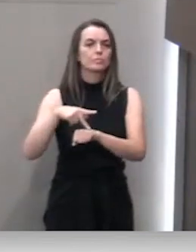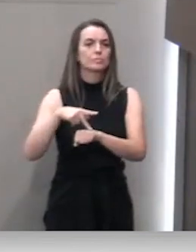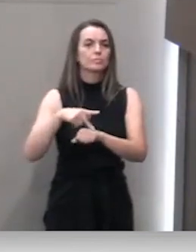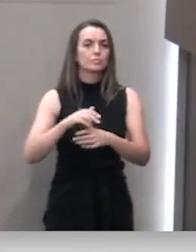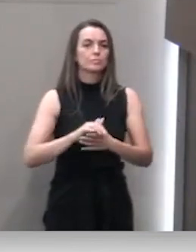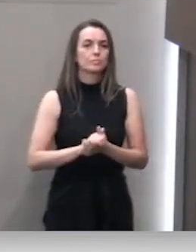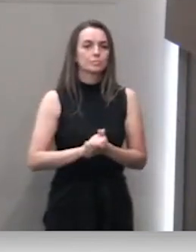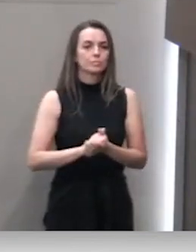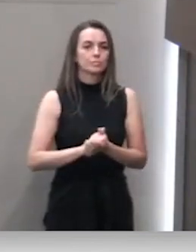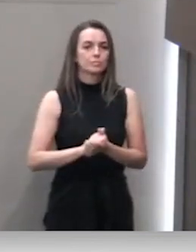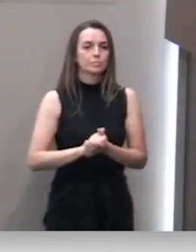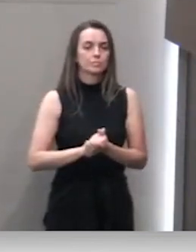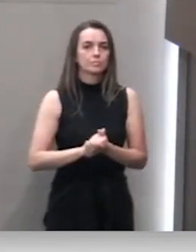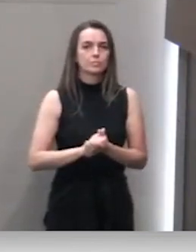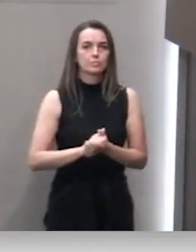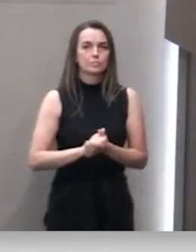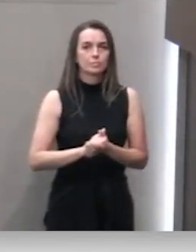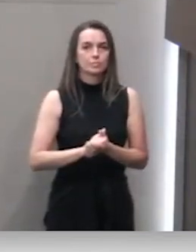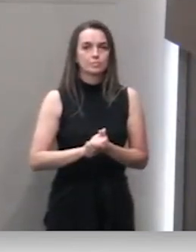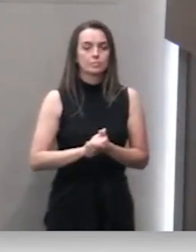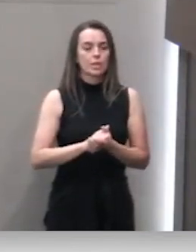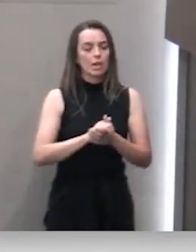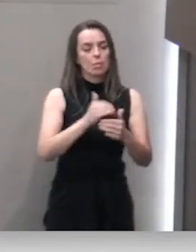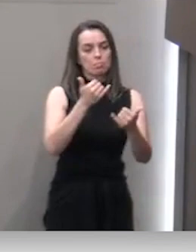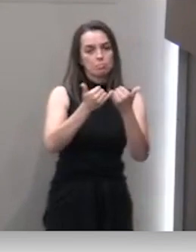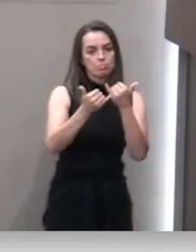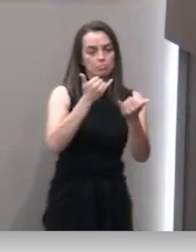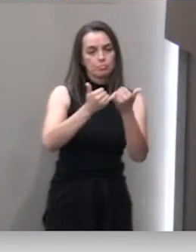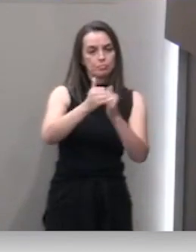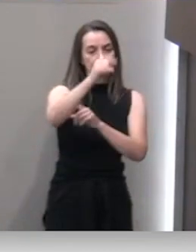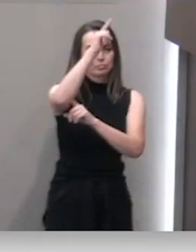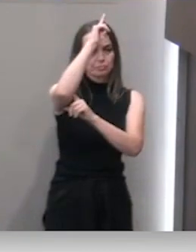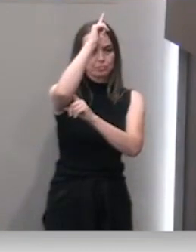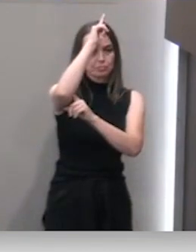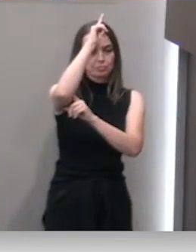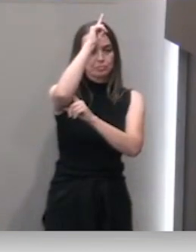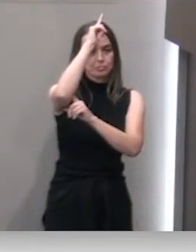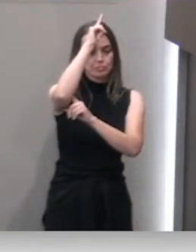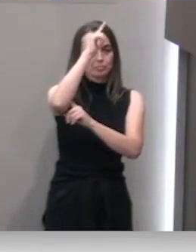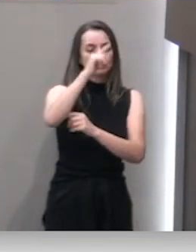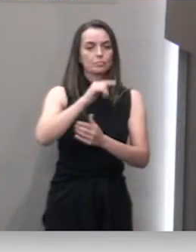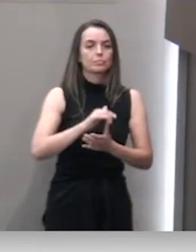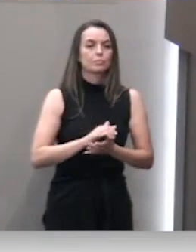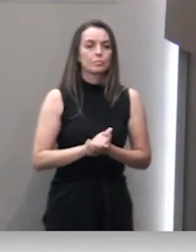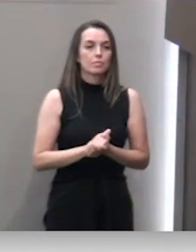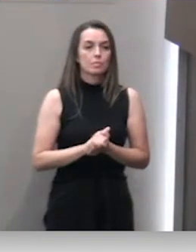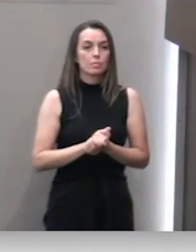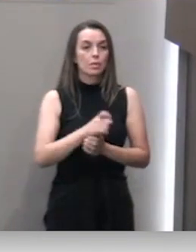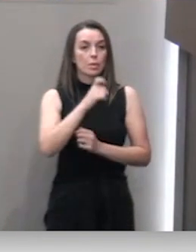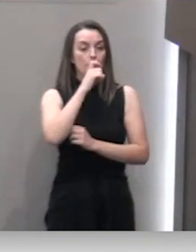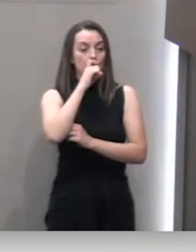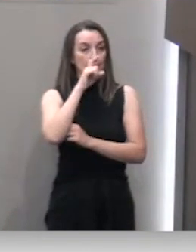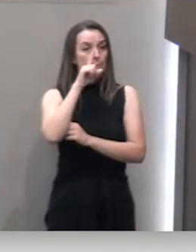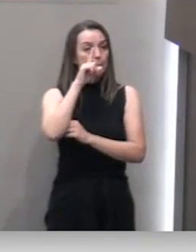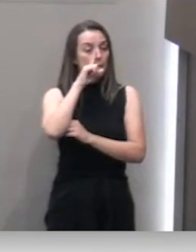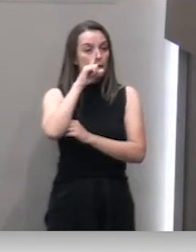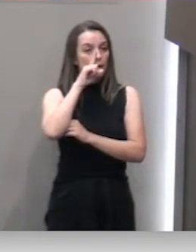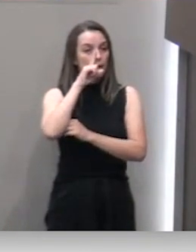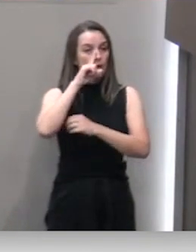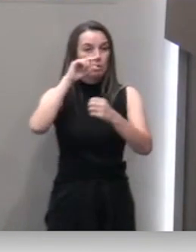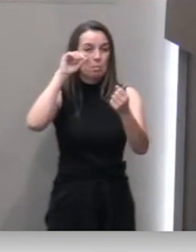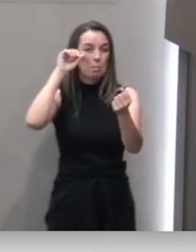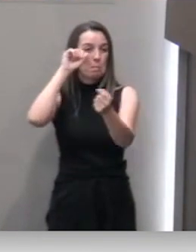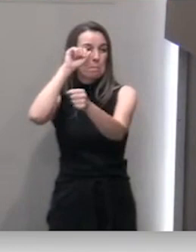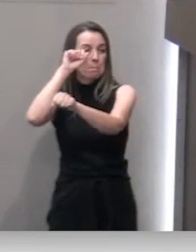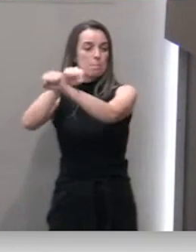gênero. Por exemplo, na Alemanha, os pais foram presos porque os filhos não